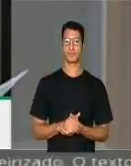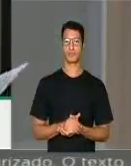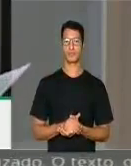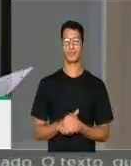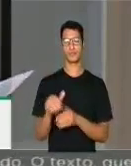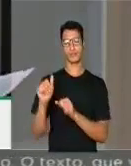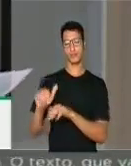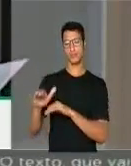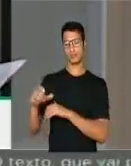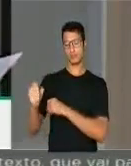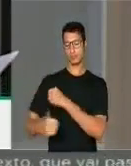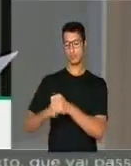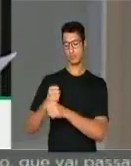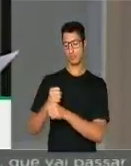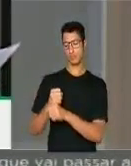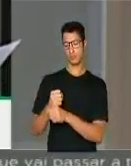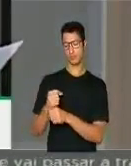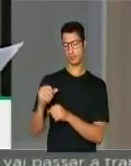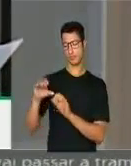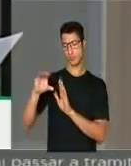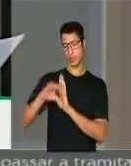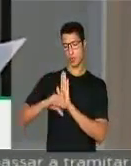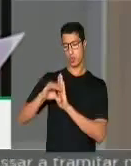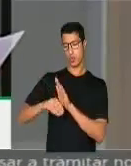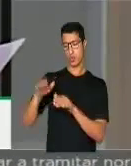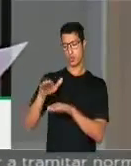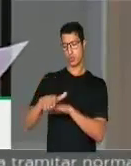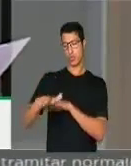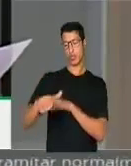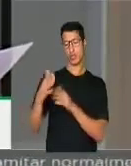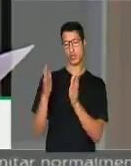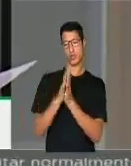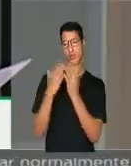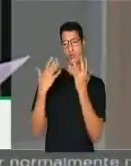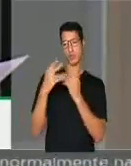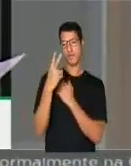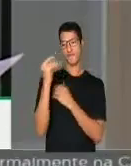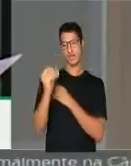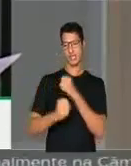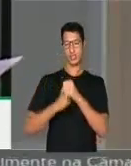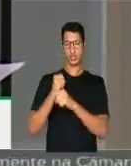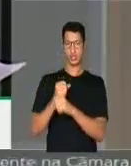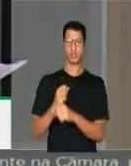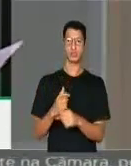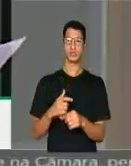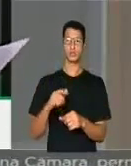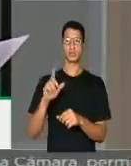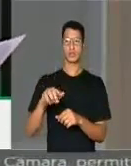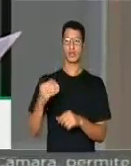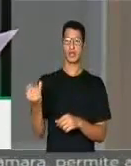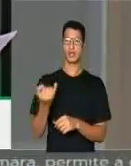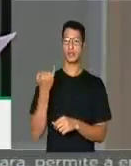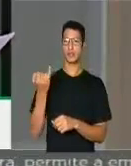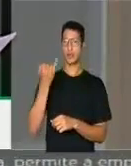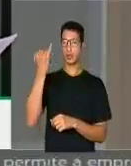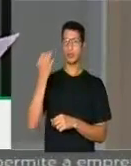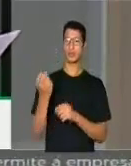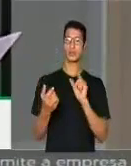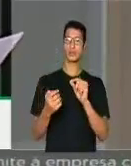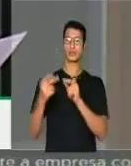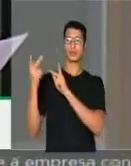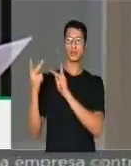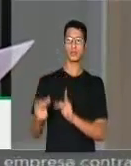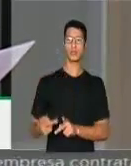Em setembro deste ano, o Código de Trânsito Brasileiro comemora 20 anos de sua elaboração. Seria muito importante